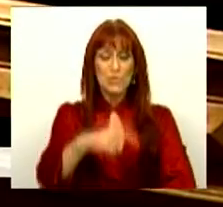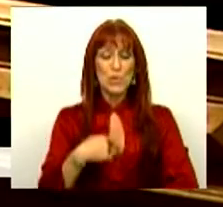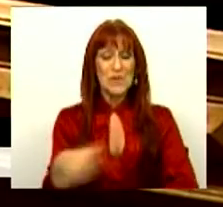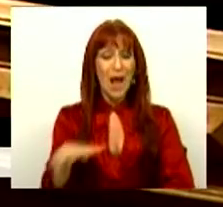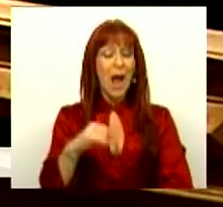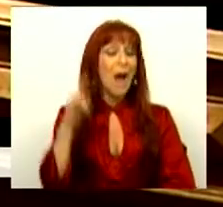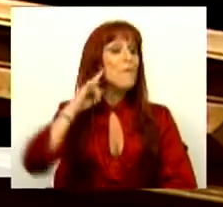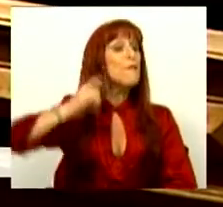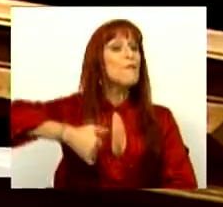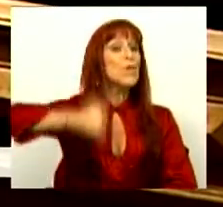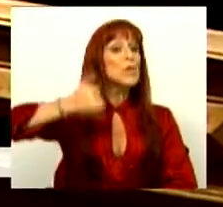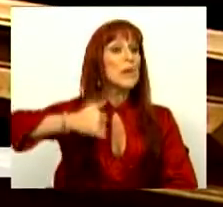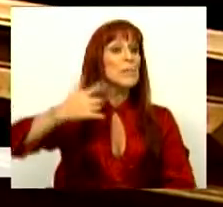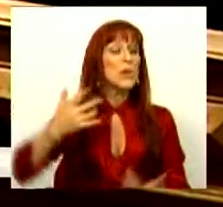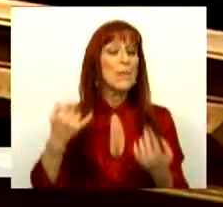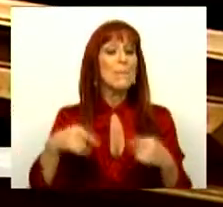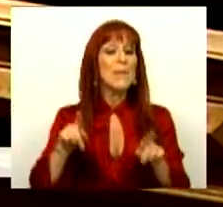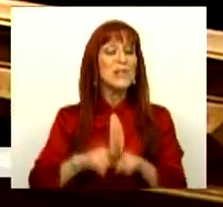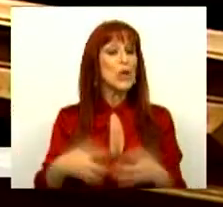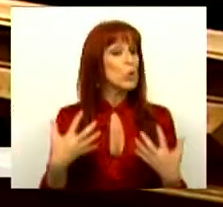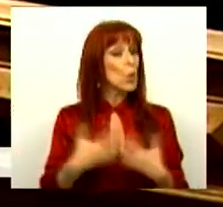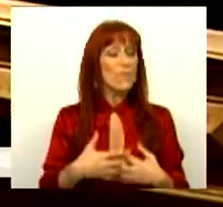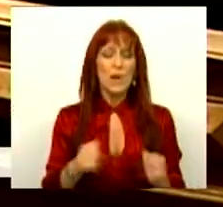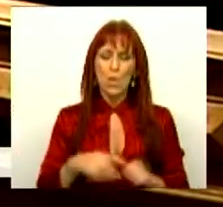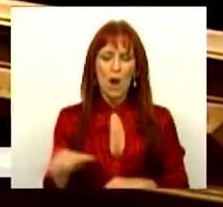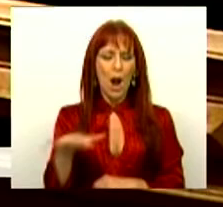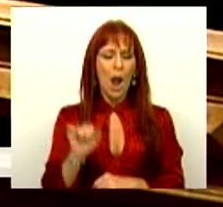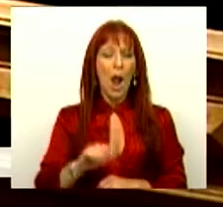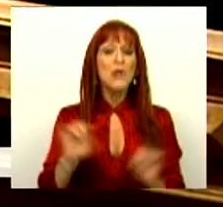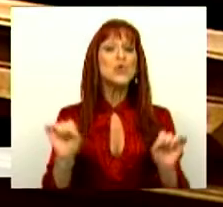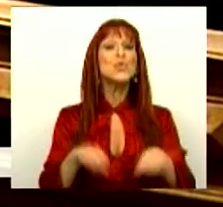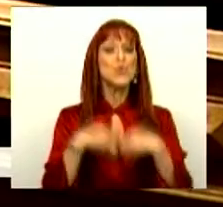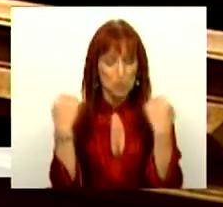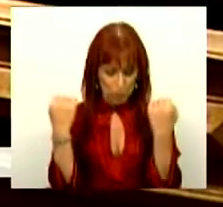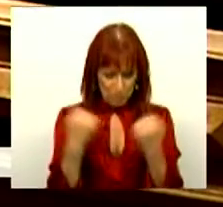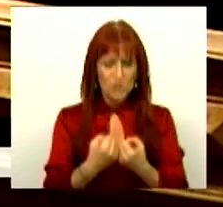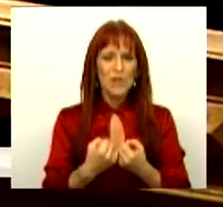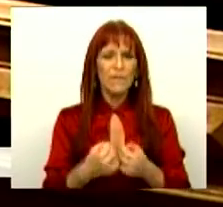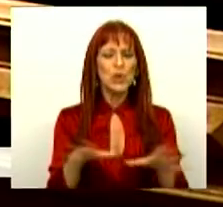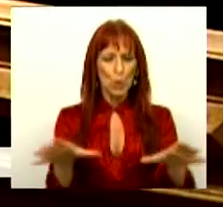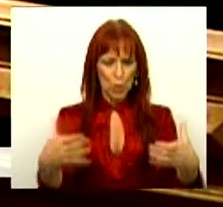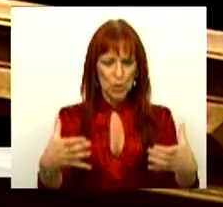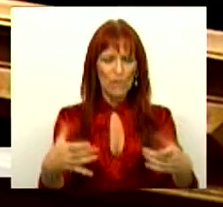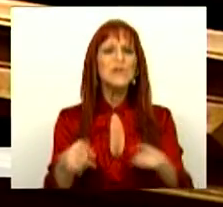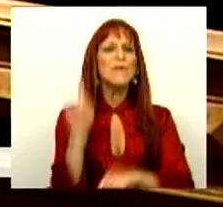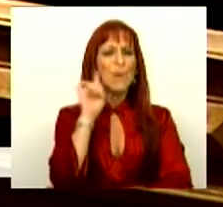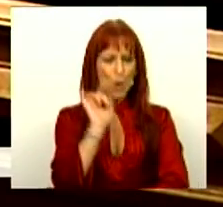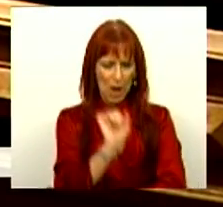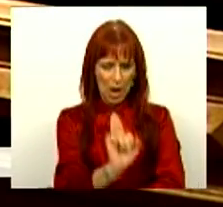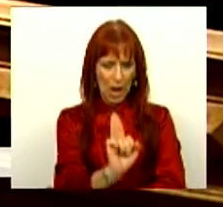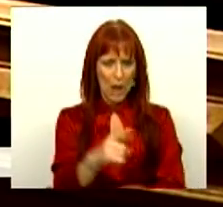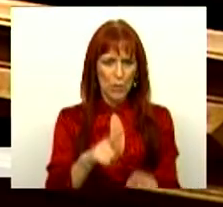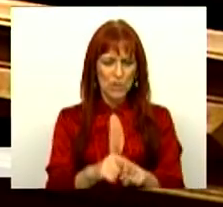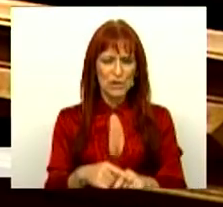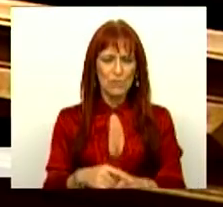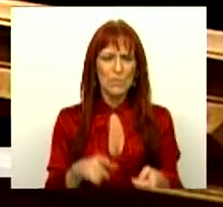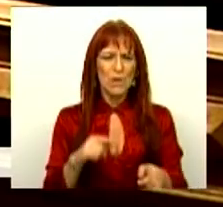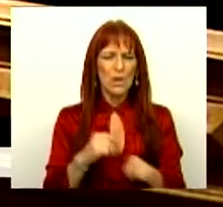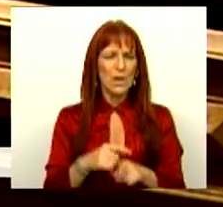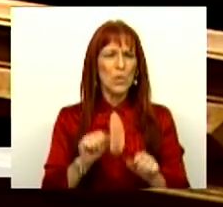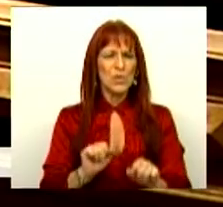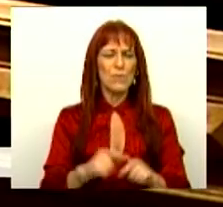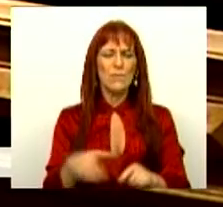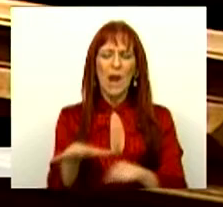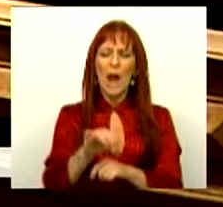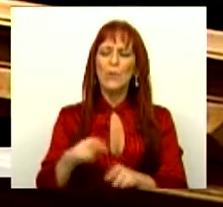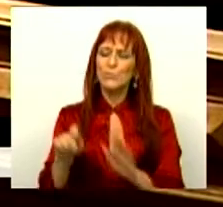dimensão fundamental, mas há sem dúvida uma dimensão social, coletiva, desse valor. Há uma irredutível